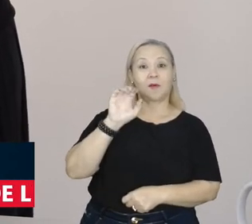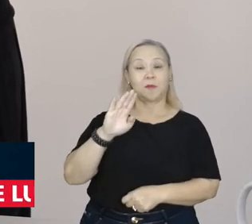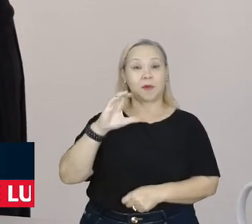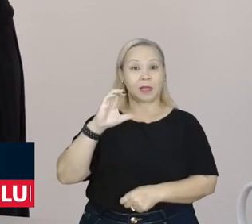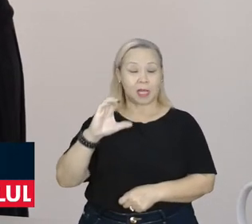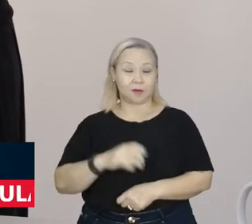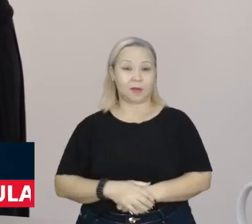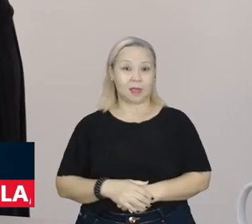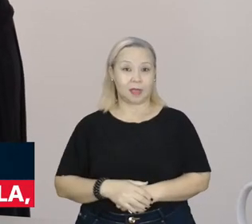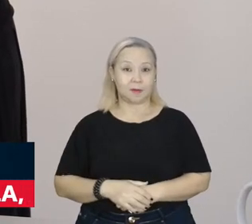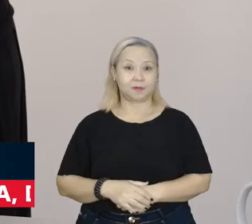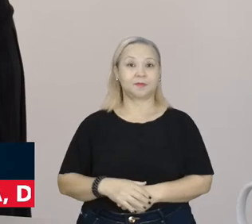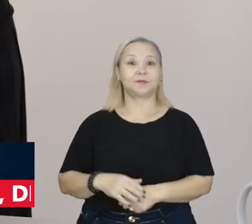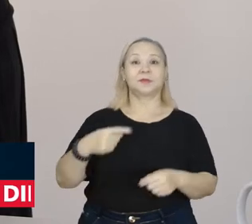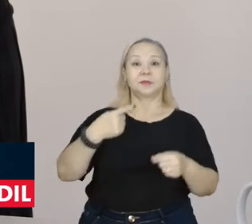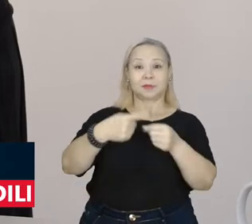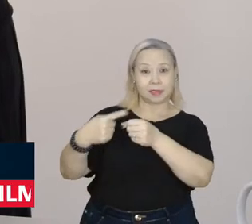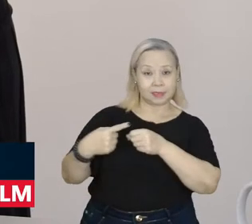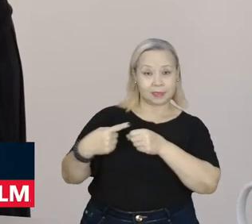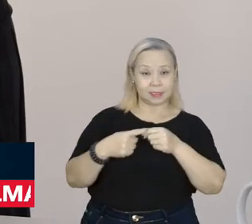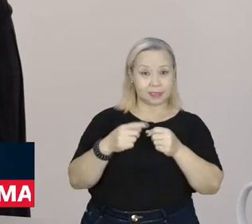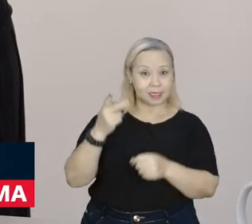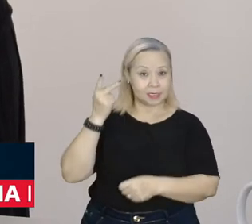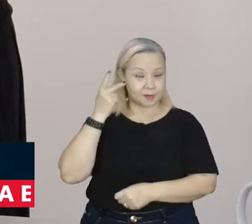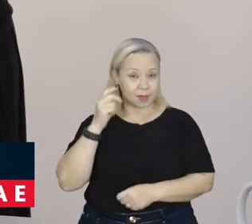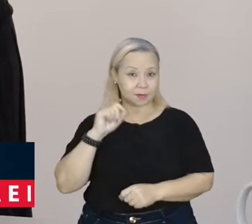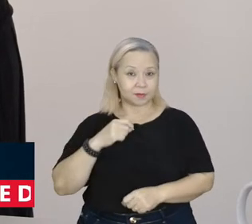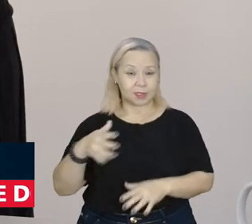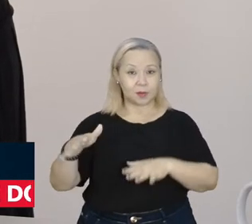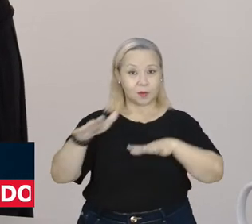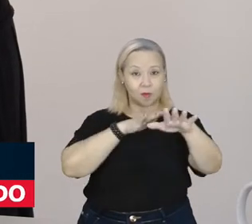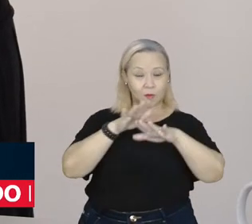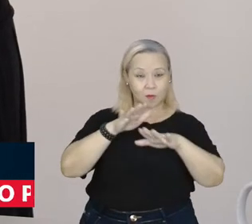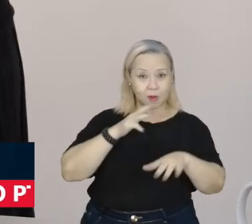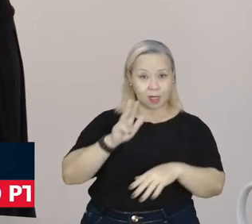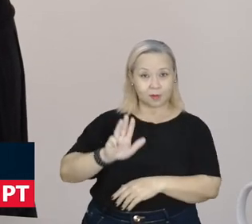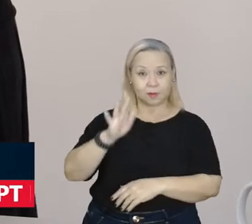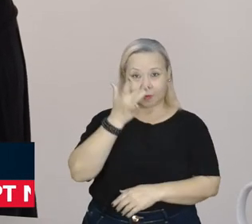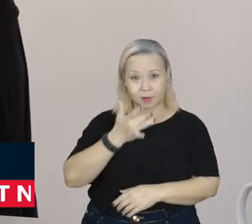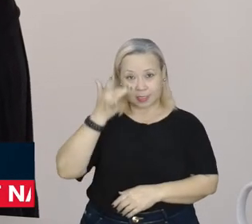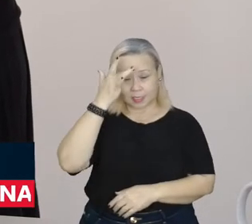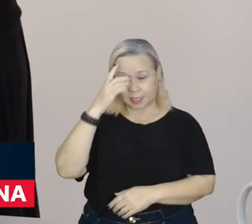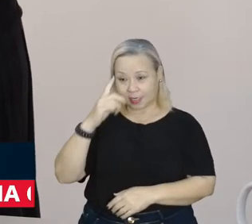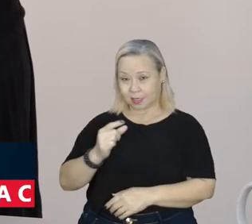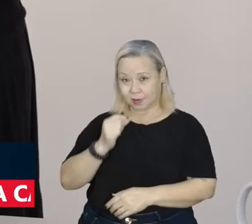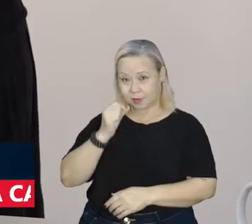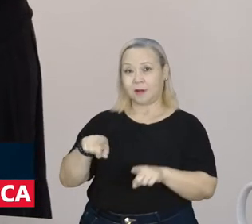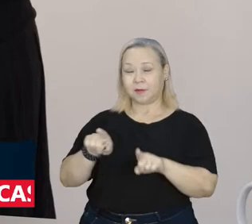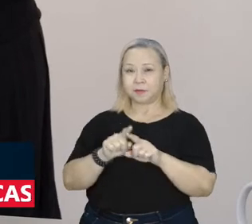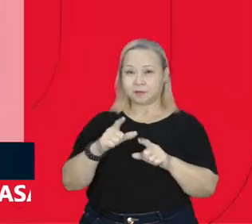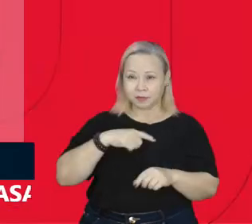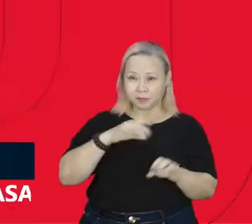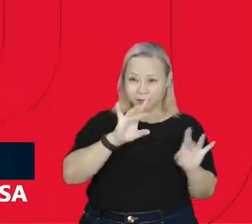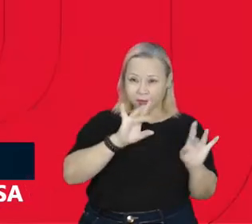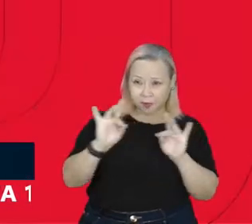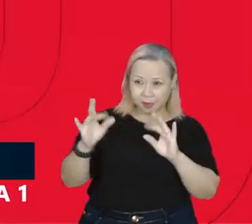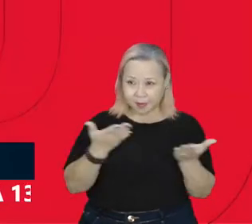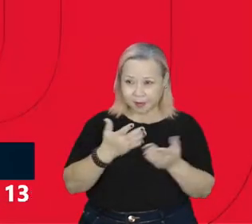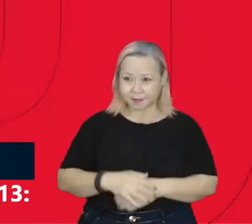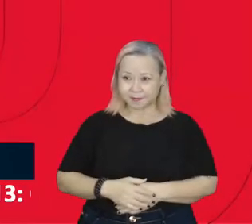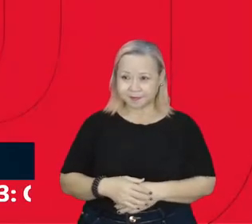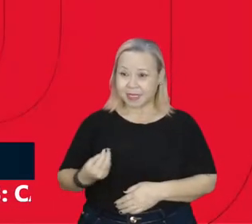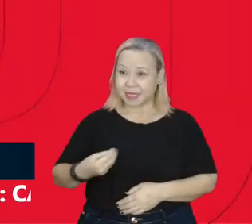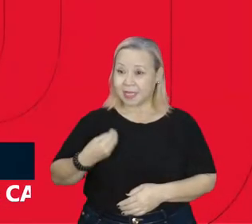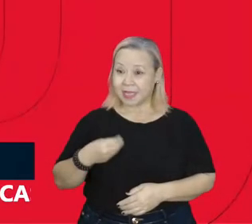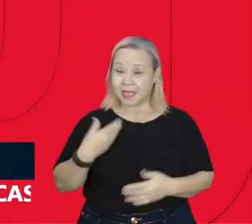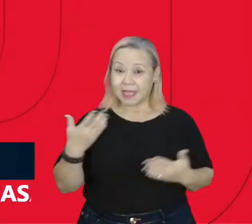Guarulhos, e tem ali um ato em São Bernardo com Haddad, com Lula, com Alckmin, um trechinho para a gente acompanhar. Estamos